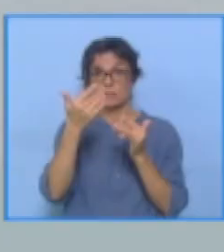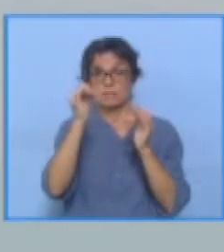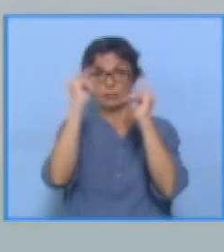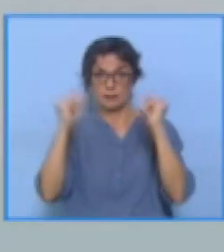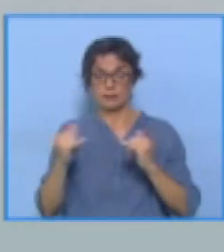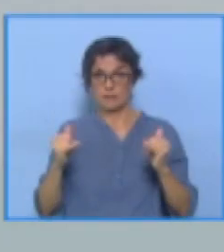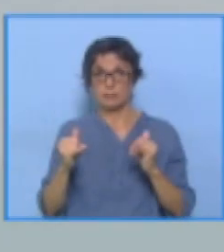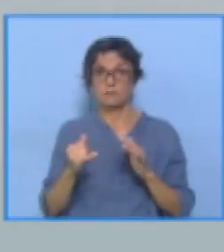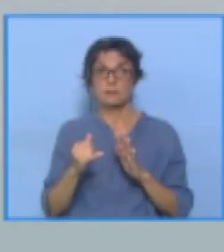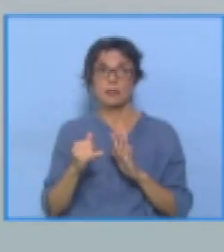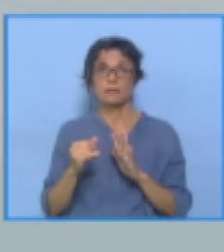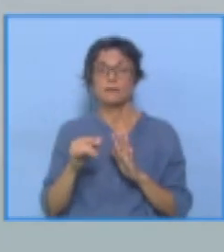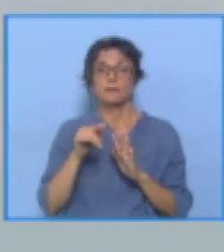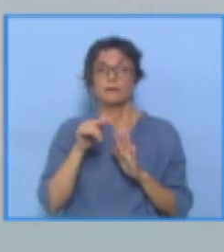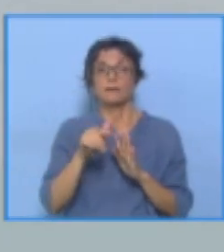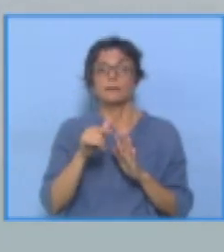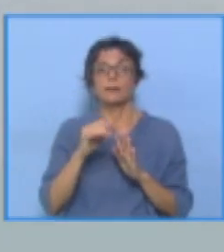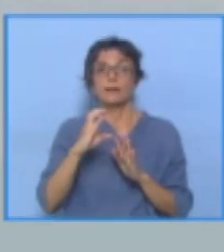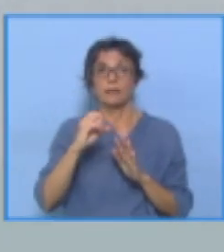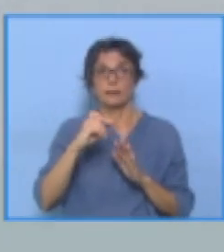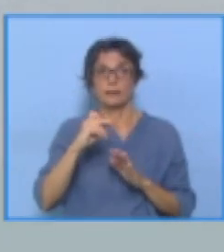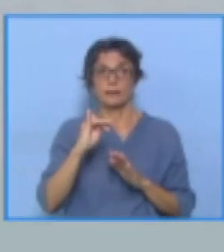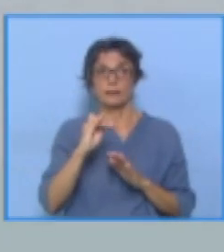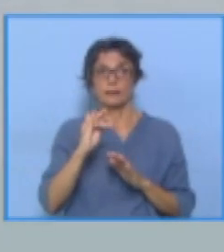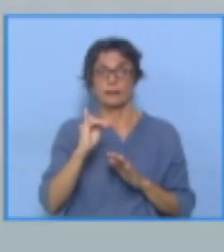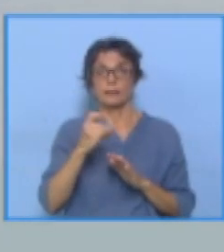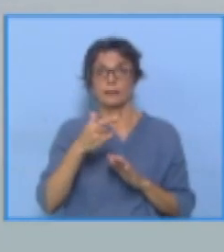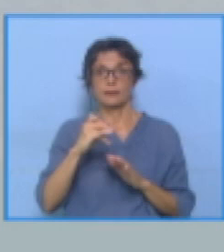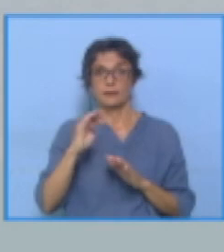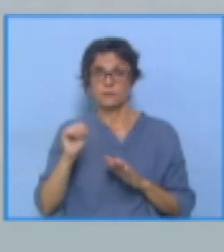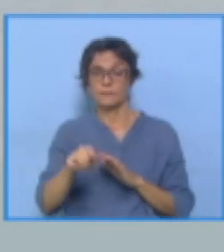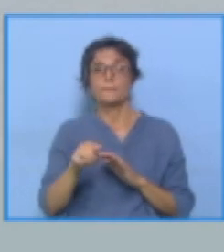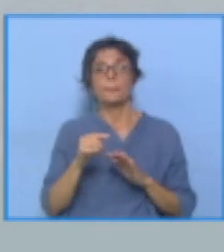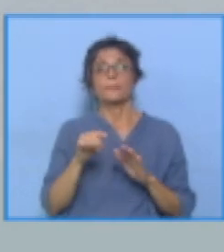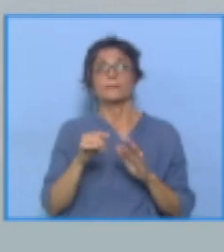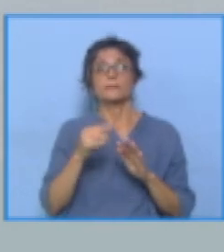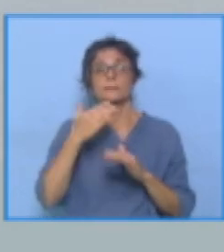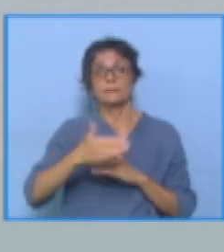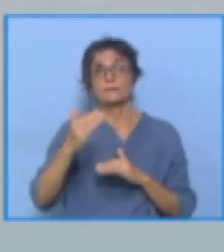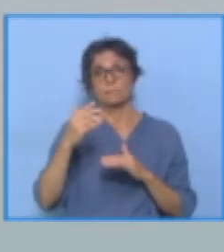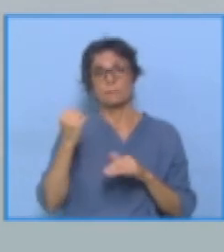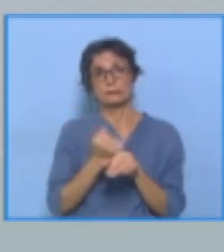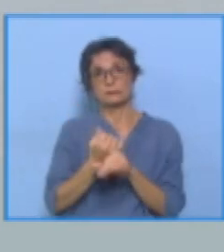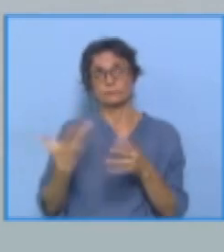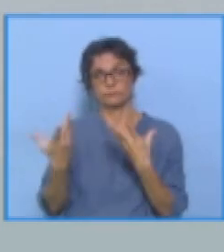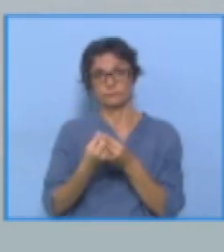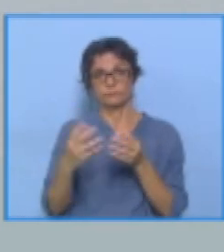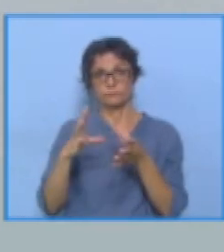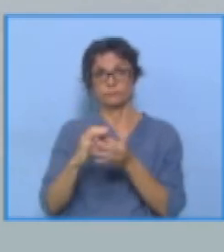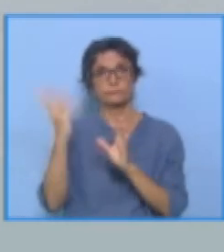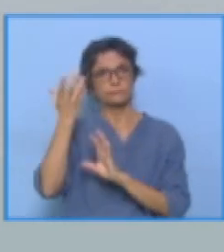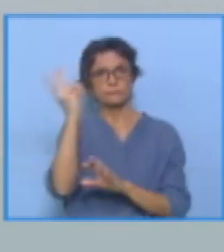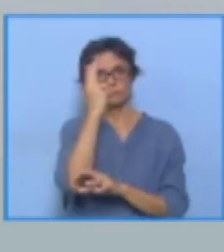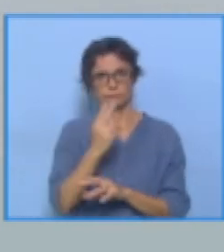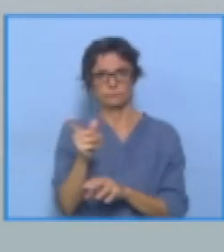uma das melhores práticas a nível mundial, o que até calhou bem porque este ano a Semana da Ação Conjunta está ligada à cultura e às